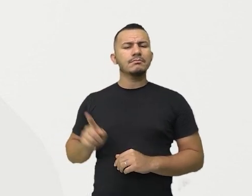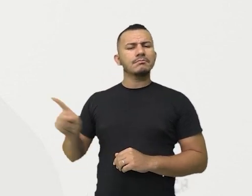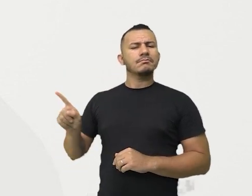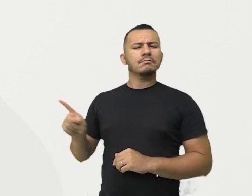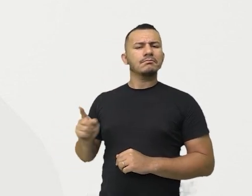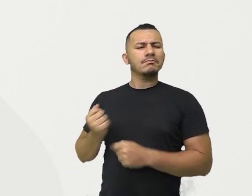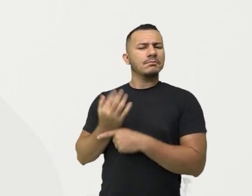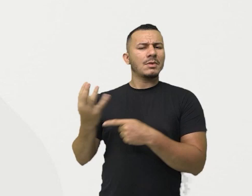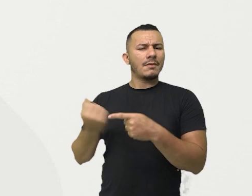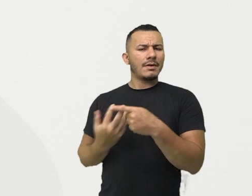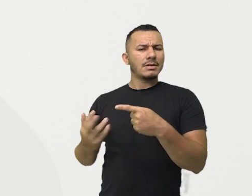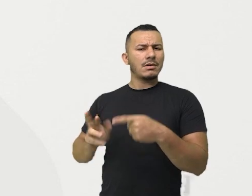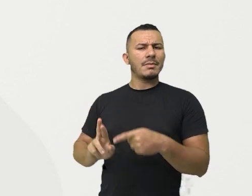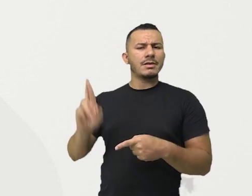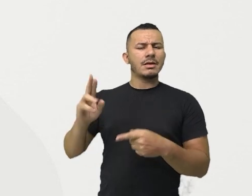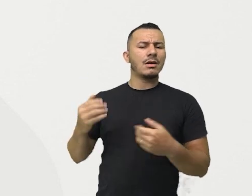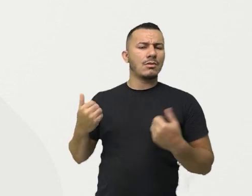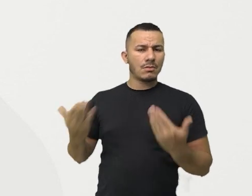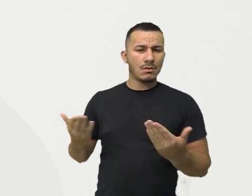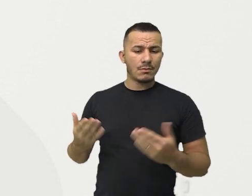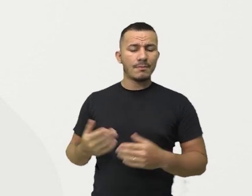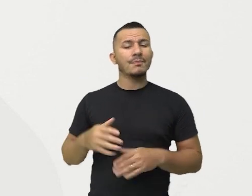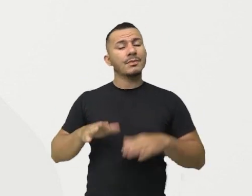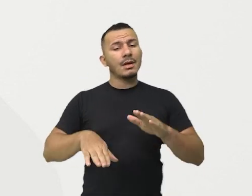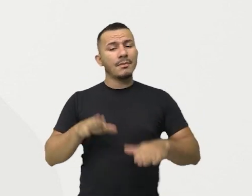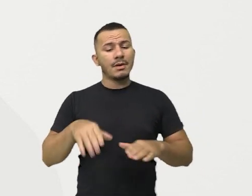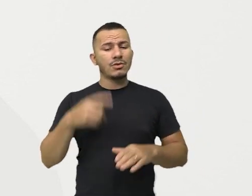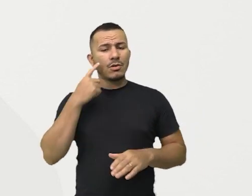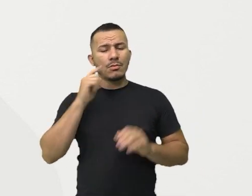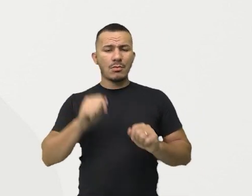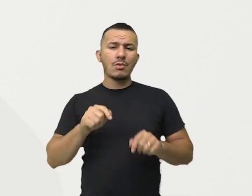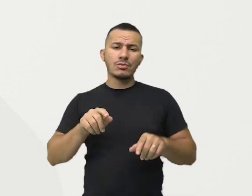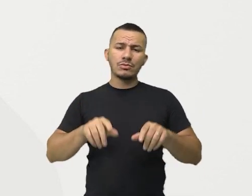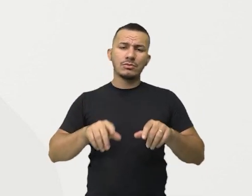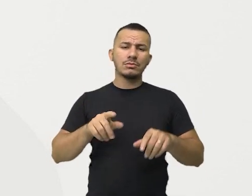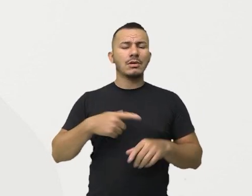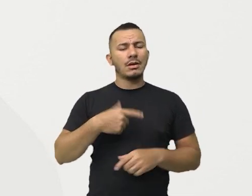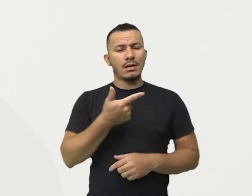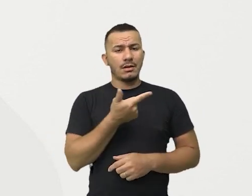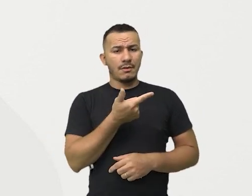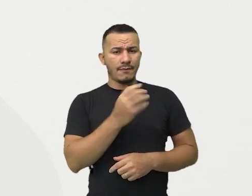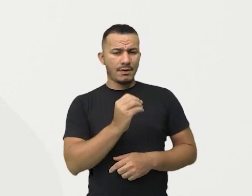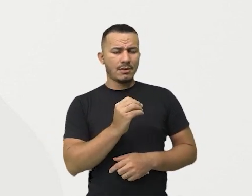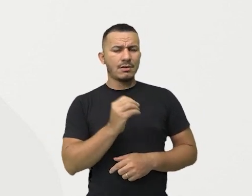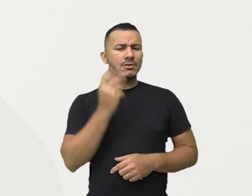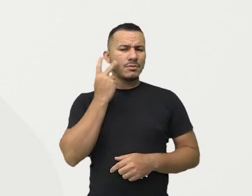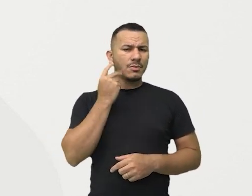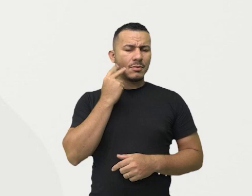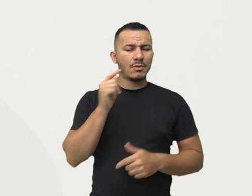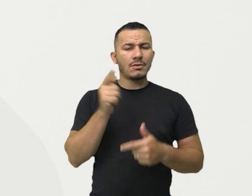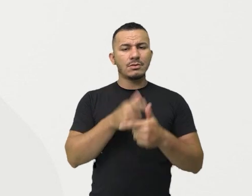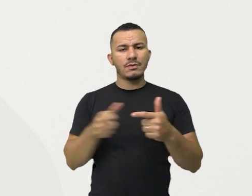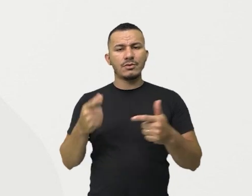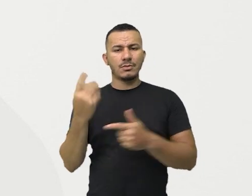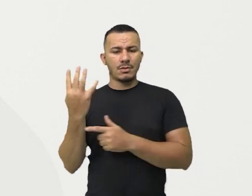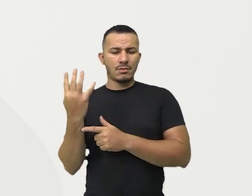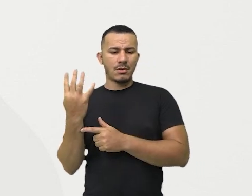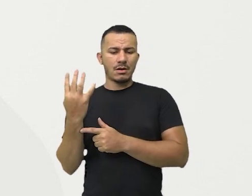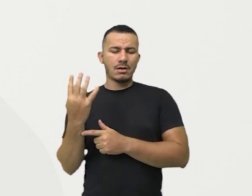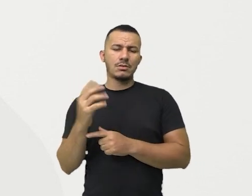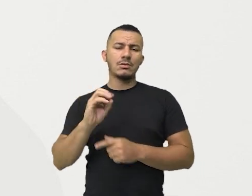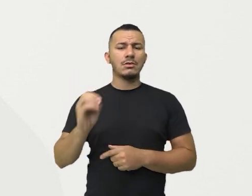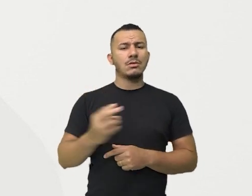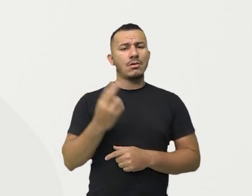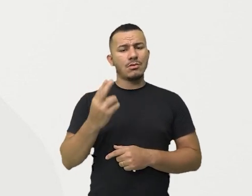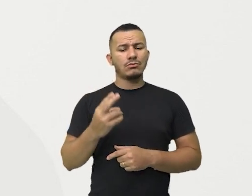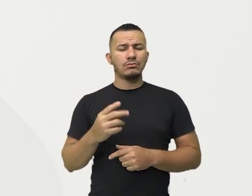representa então? Olha só, podemos escrever isso sendo a situação problema de você ter 20 bombons e dividir para 4 colegas. Você pode